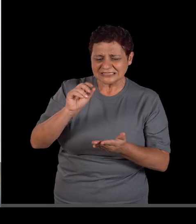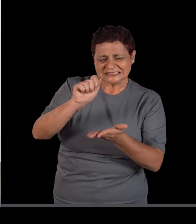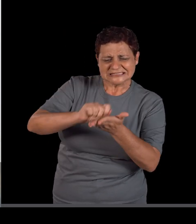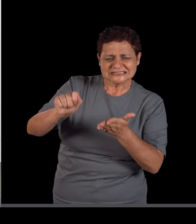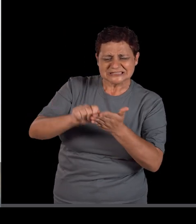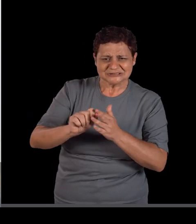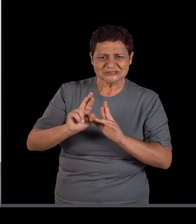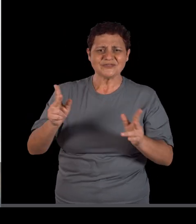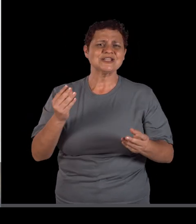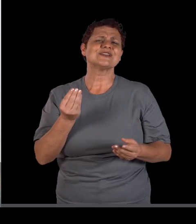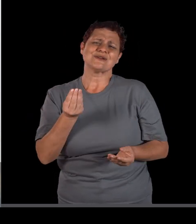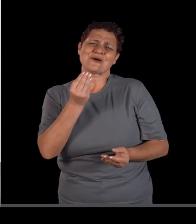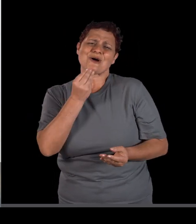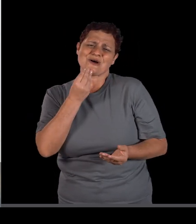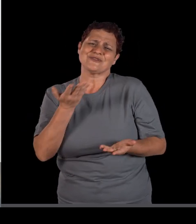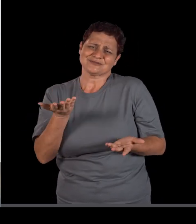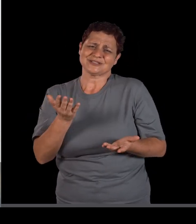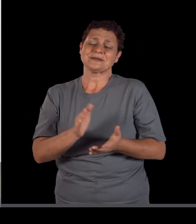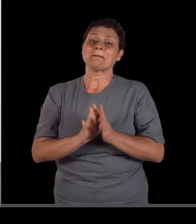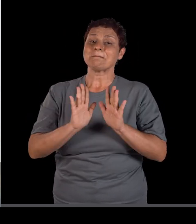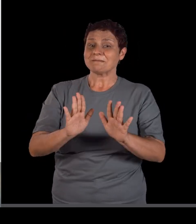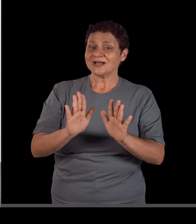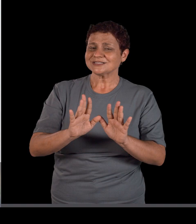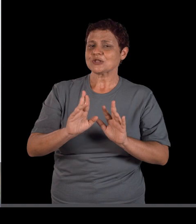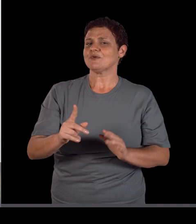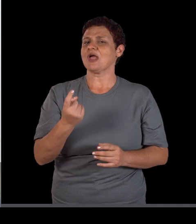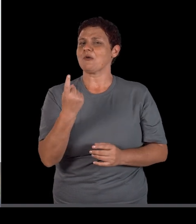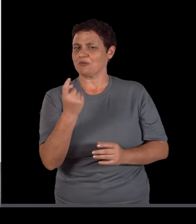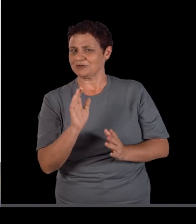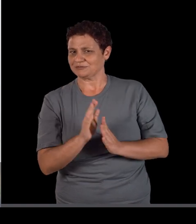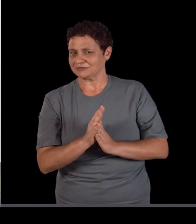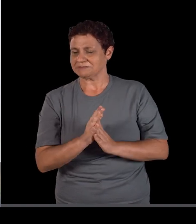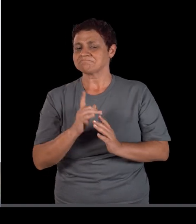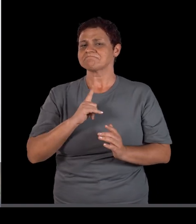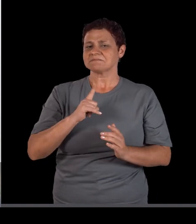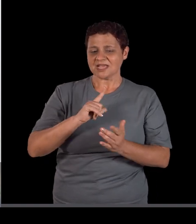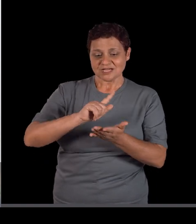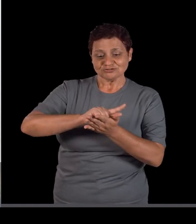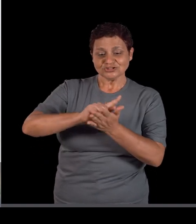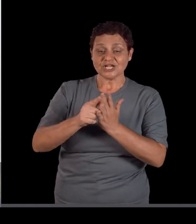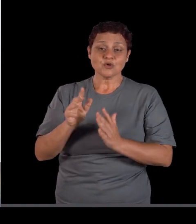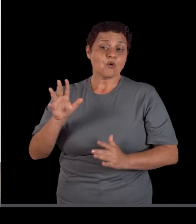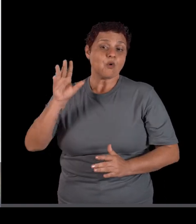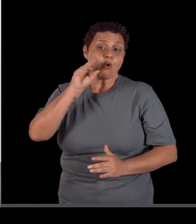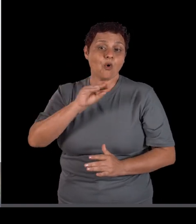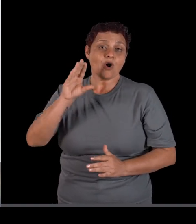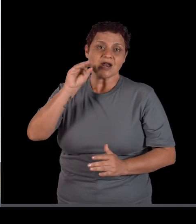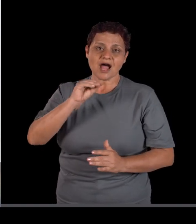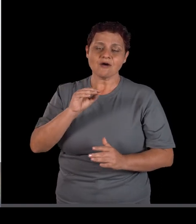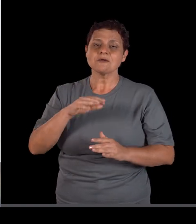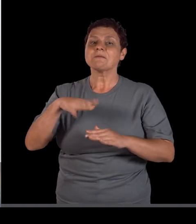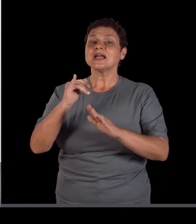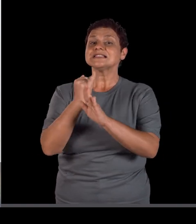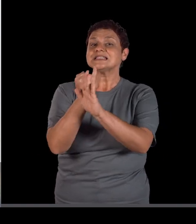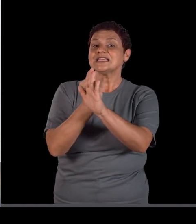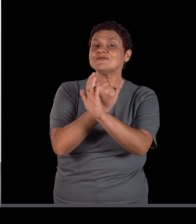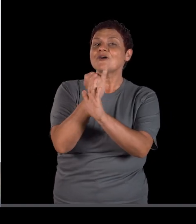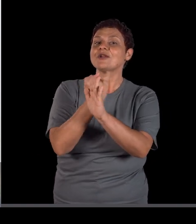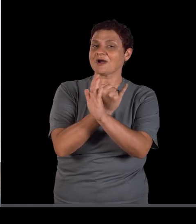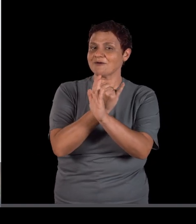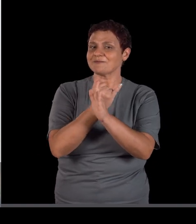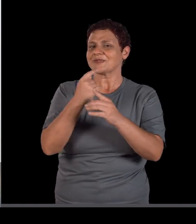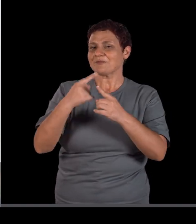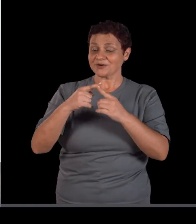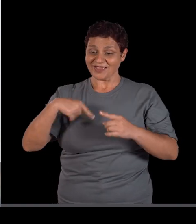gêneros escritos são escritos, meio óbvio, né? Mas não é só isso. Geralmente os gêneros orais, eles são mais informais, porque